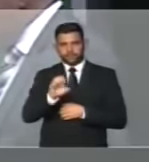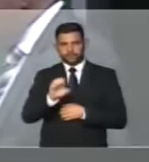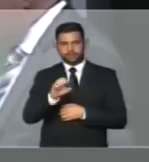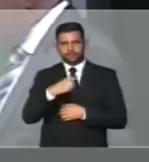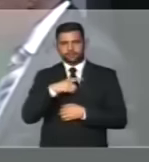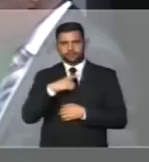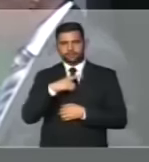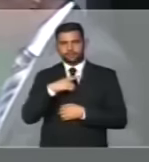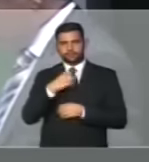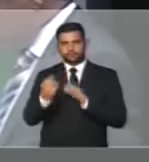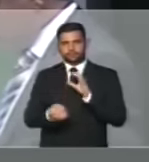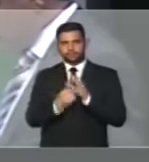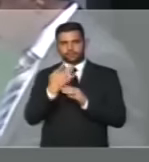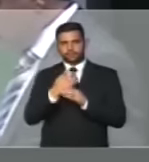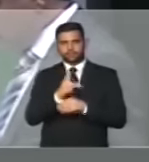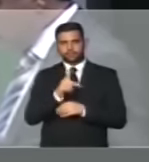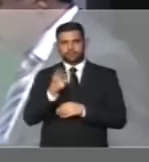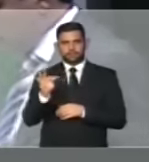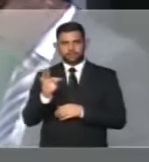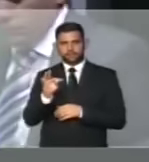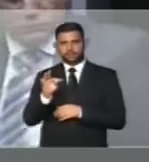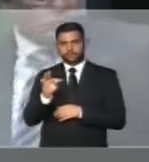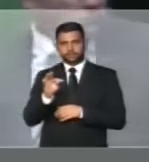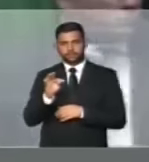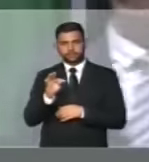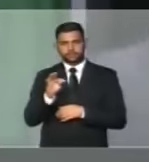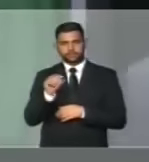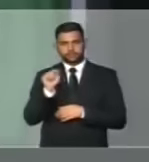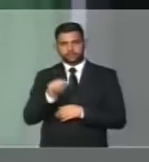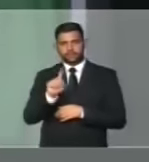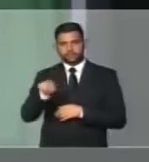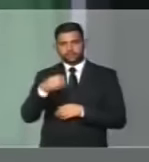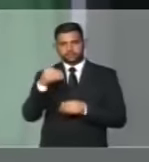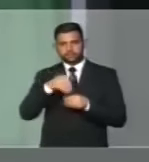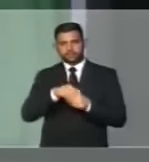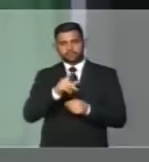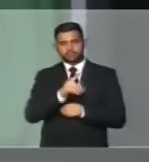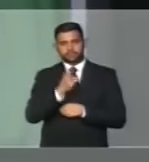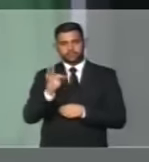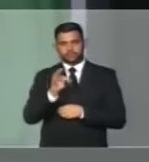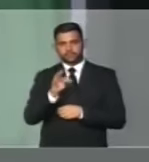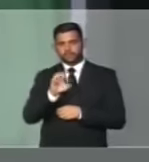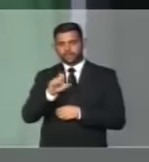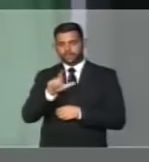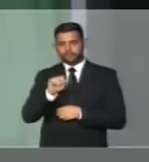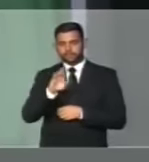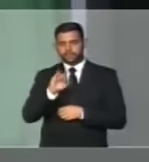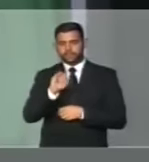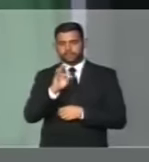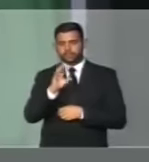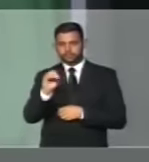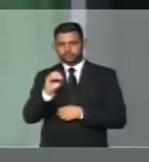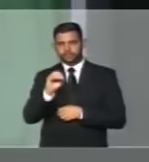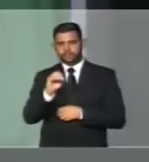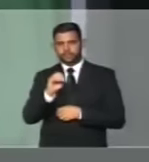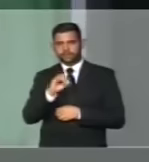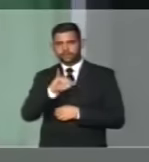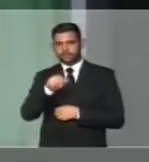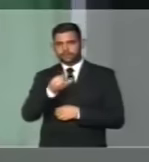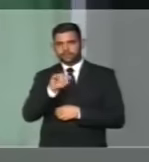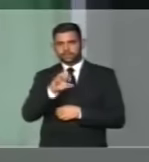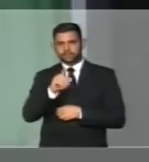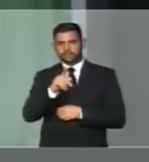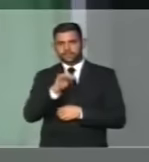do fundador do Partido dos Trabalhadores, ex-membro do PT, o senhor Hélio Bicudo, a doutora Janaína